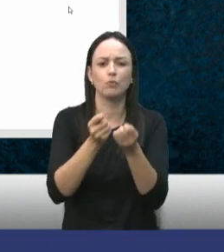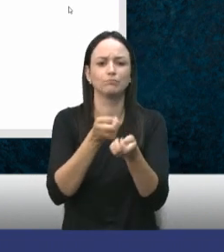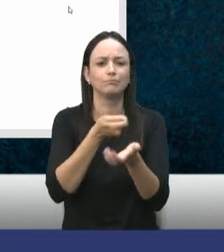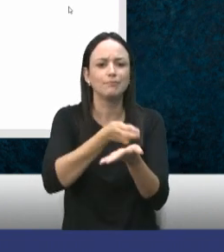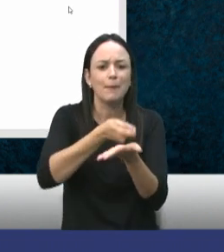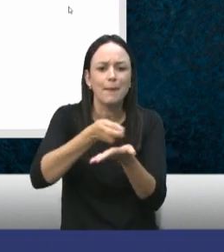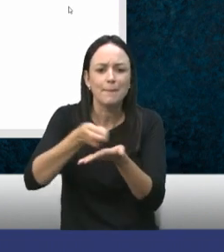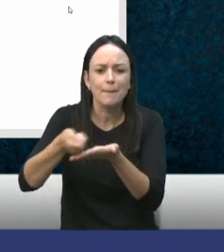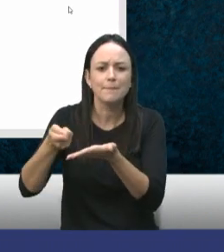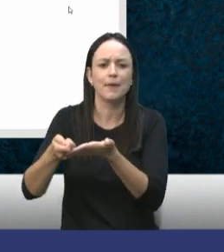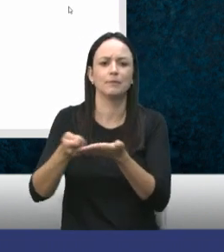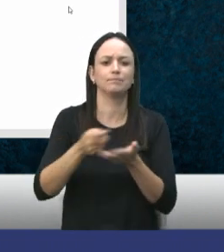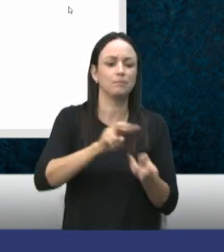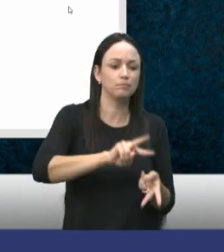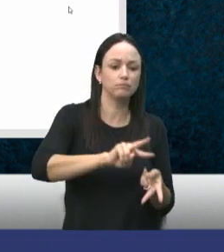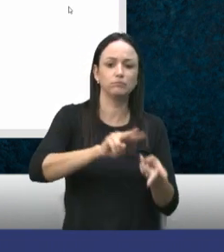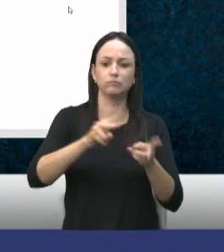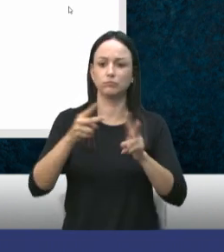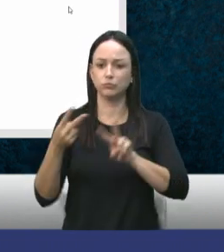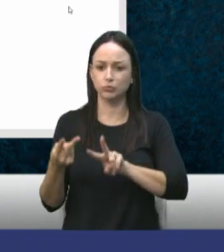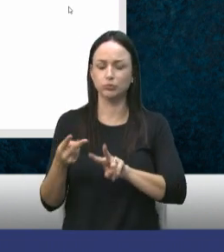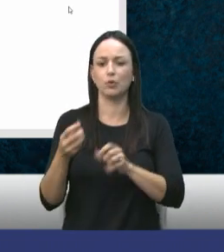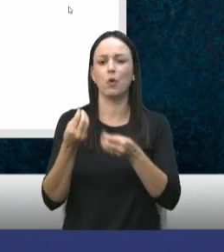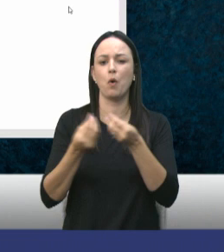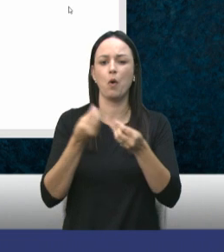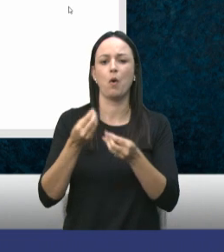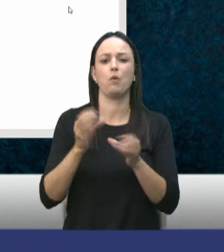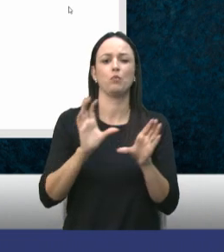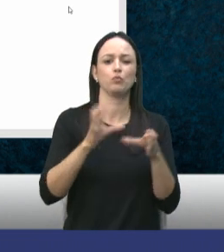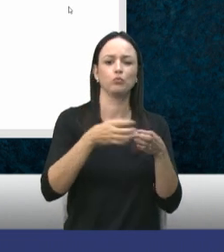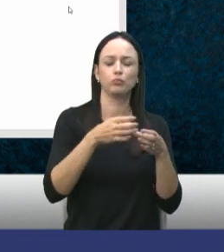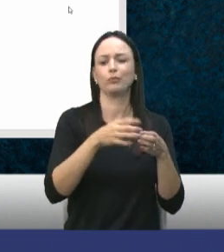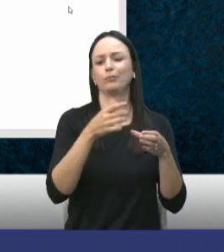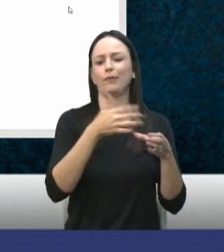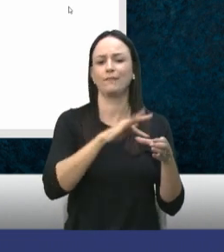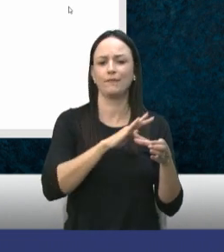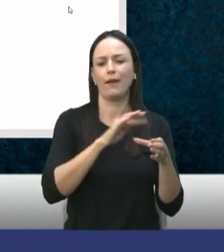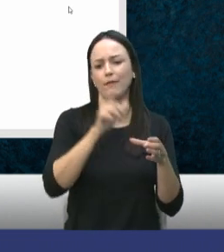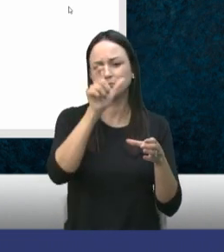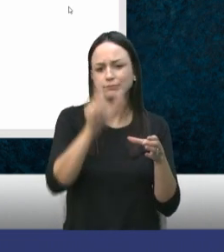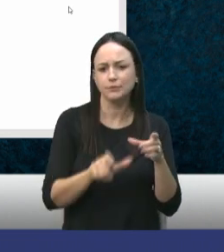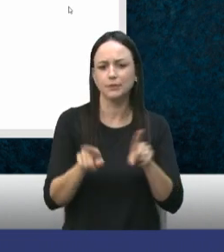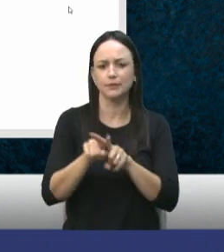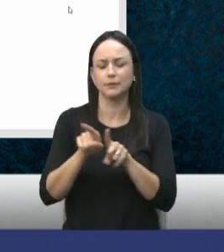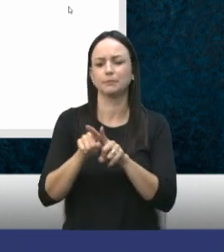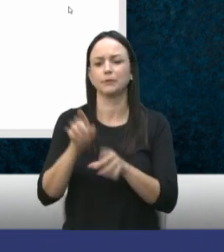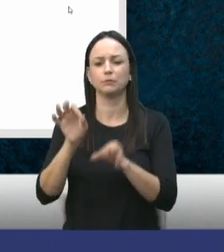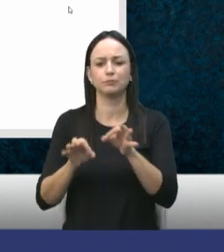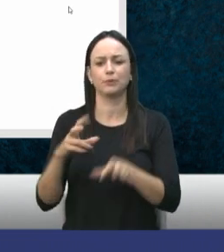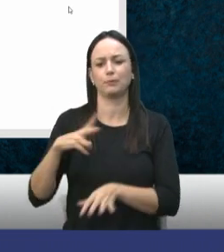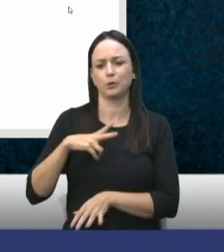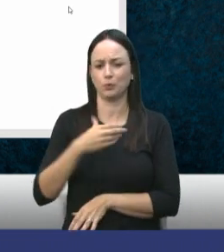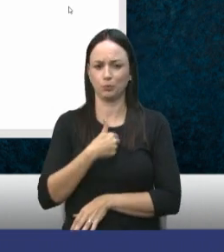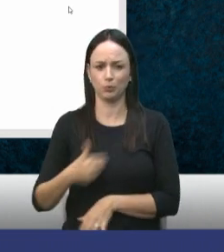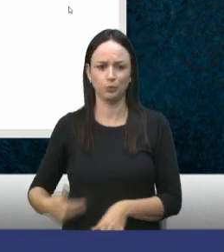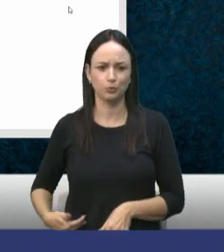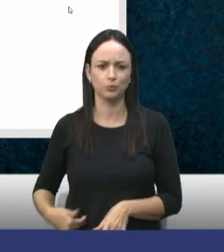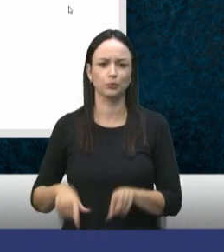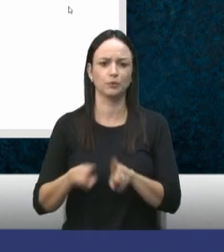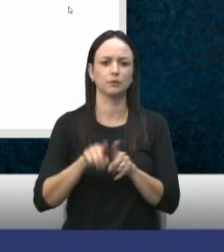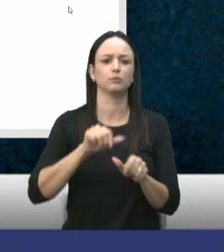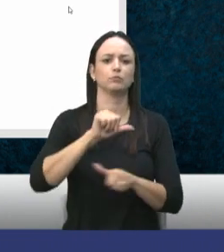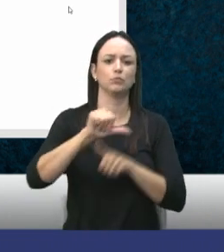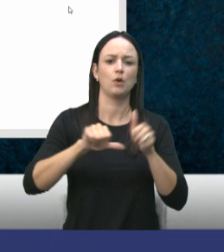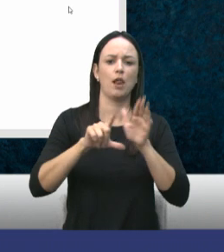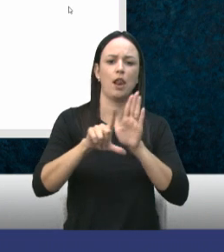de recursos de pessoas físicas e pessoas jurídicas de direito público e privado, a alteração na legislação